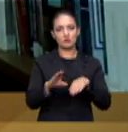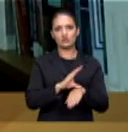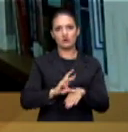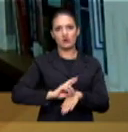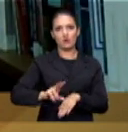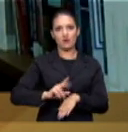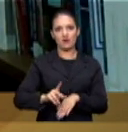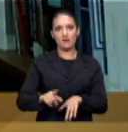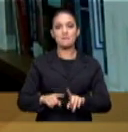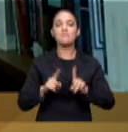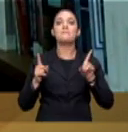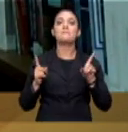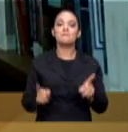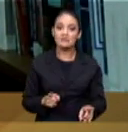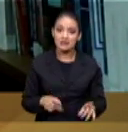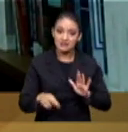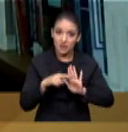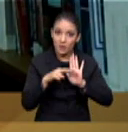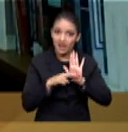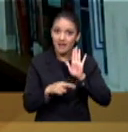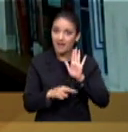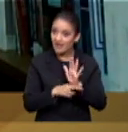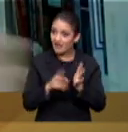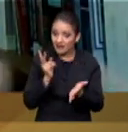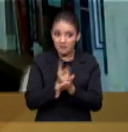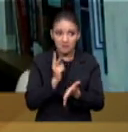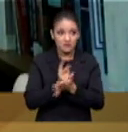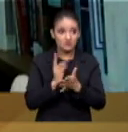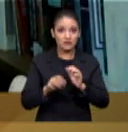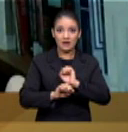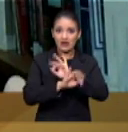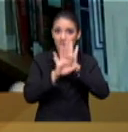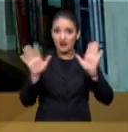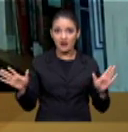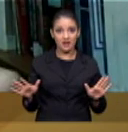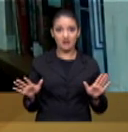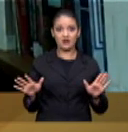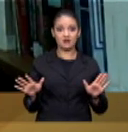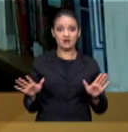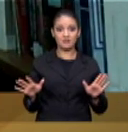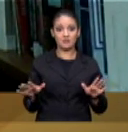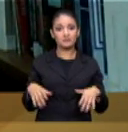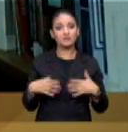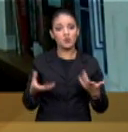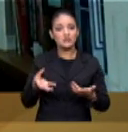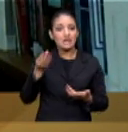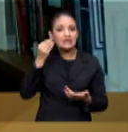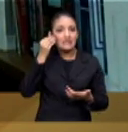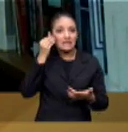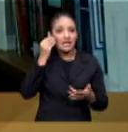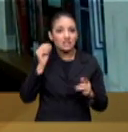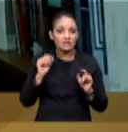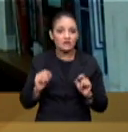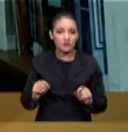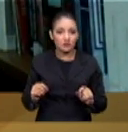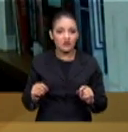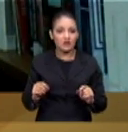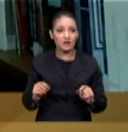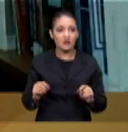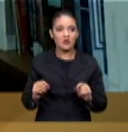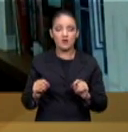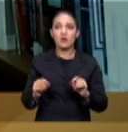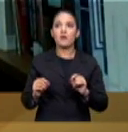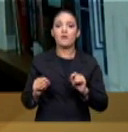aplicabilidade. Uma norma de aplicabilidade direta, não condicionável. Essa tentativa de, por lei, ou melhor, por